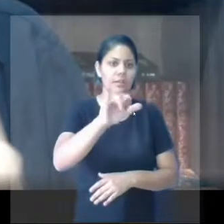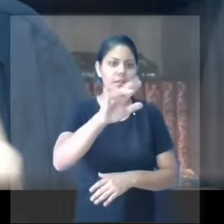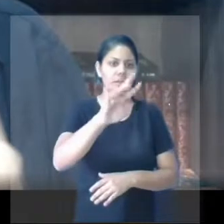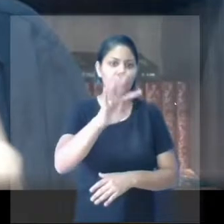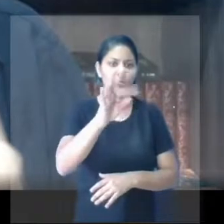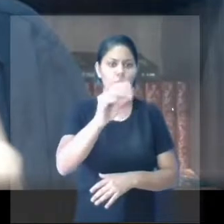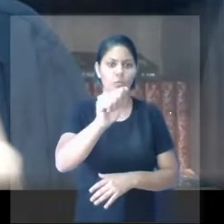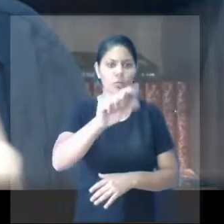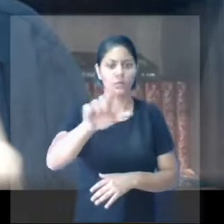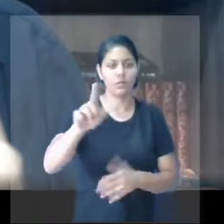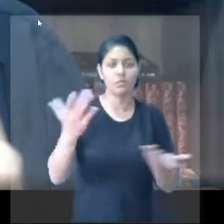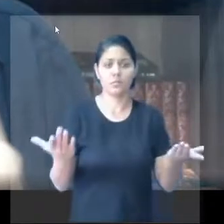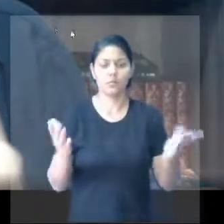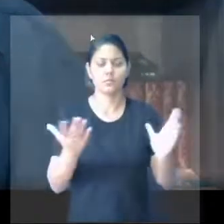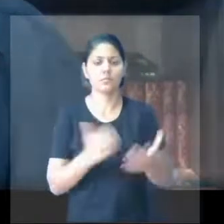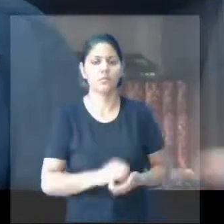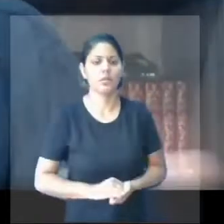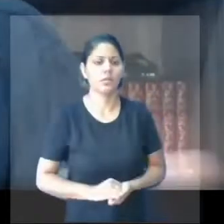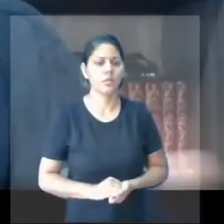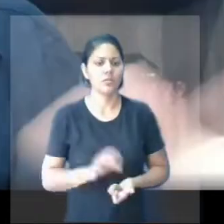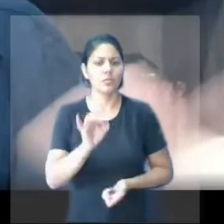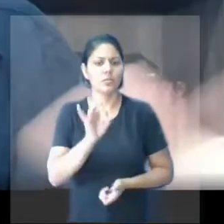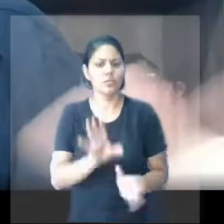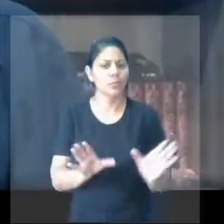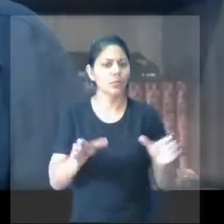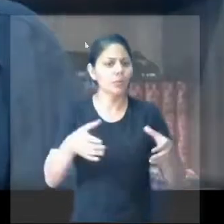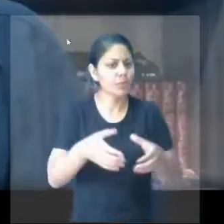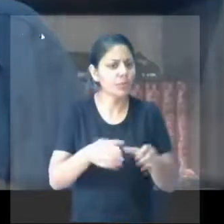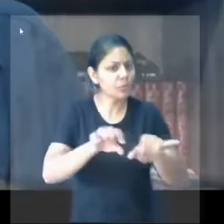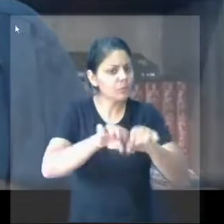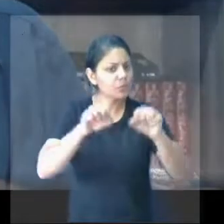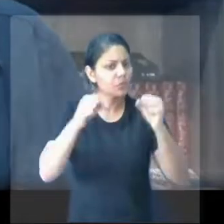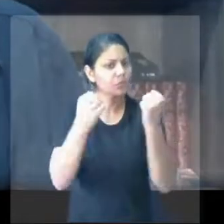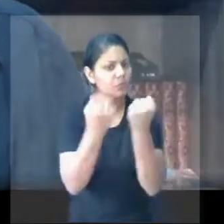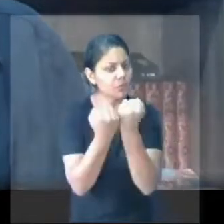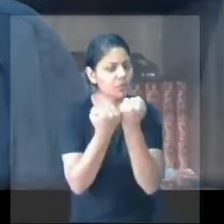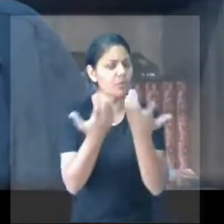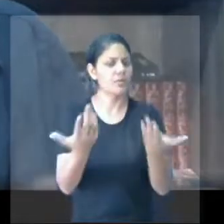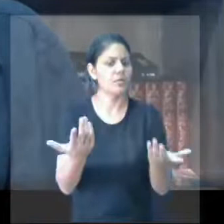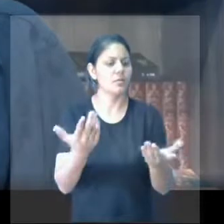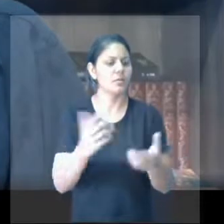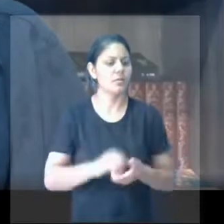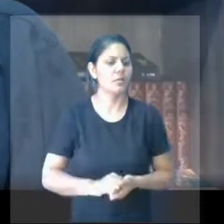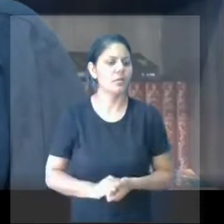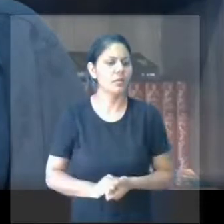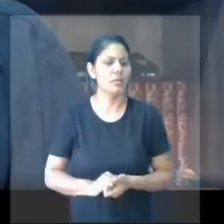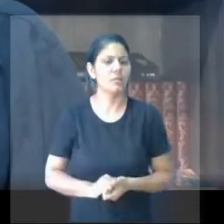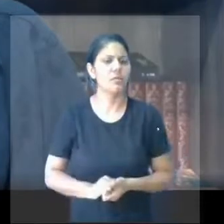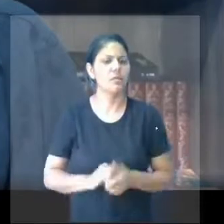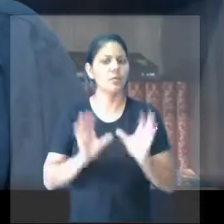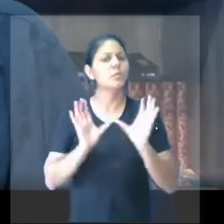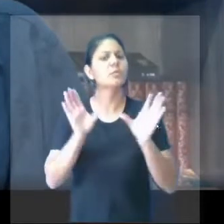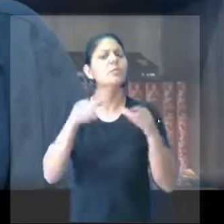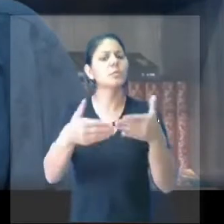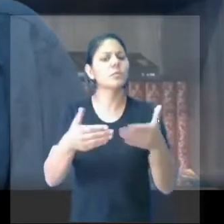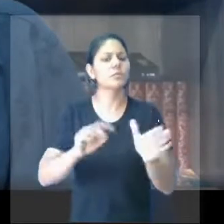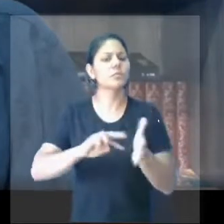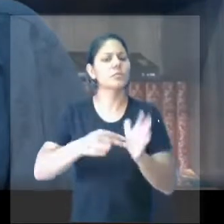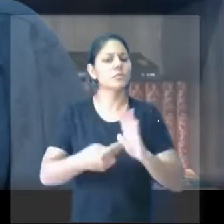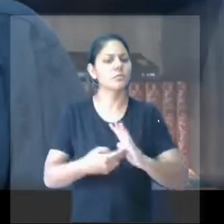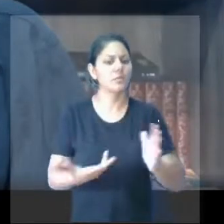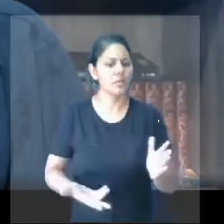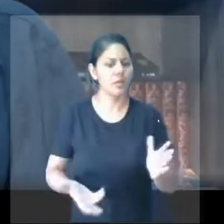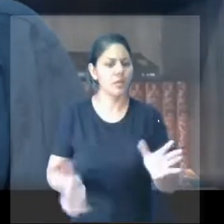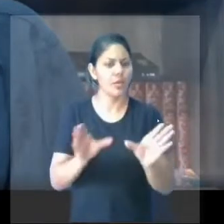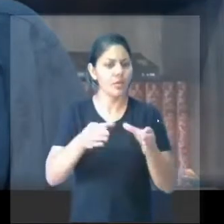né? O grupo social, né? Ou a sociedade. Quem define os clássicos é justamente esse grupo de